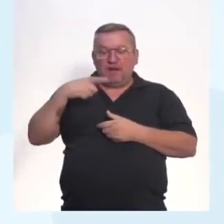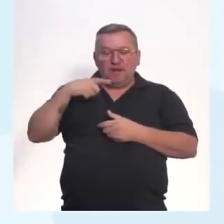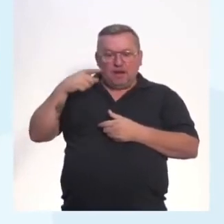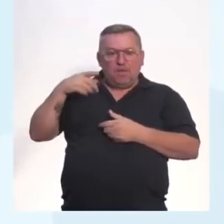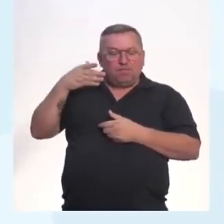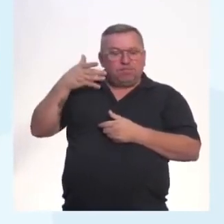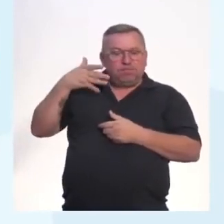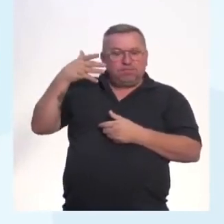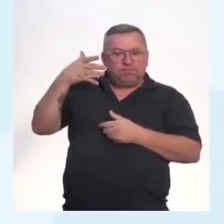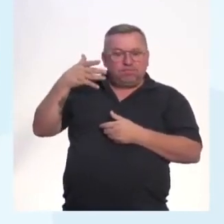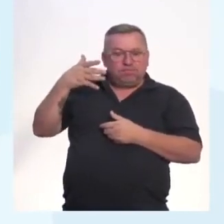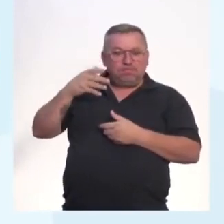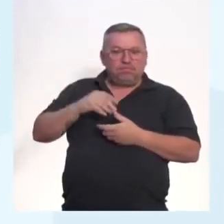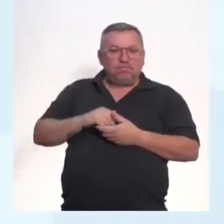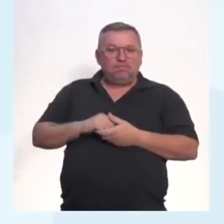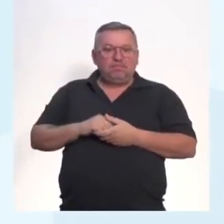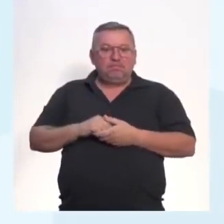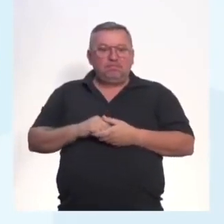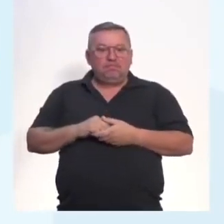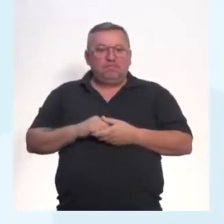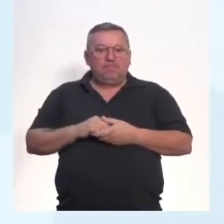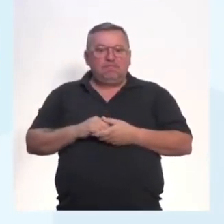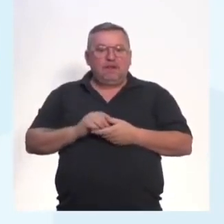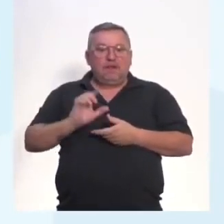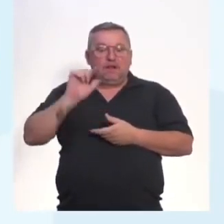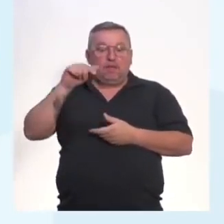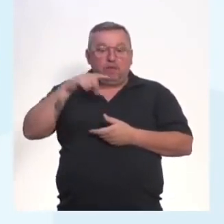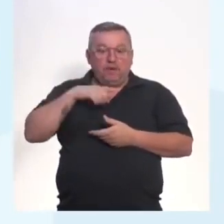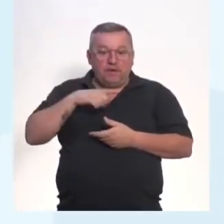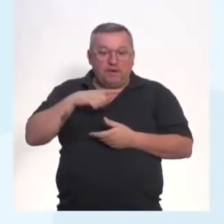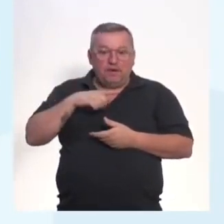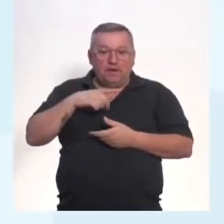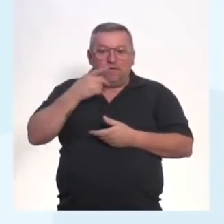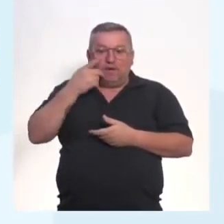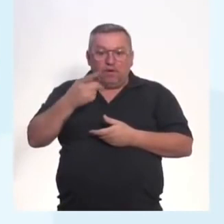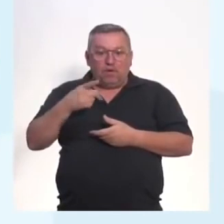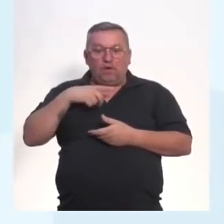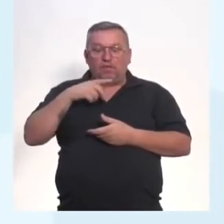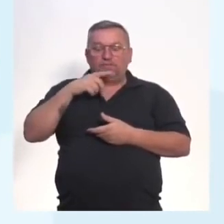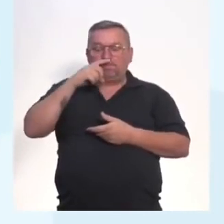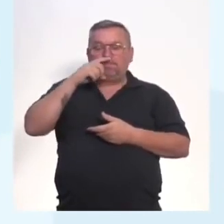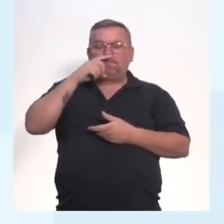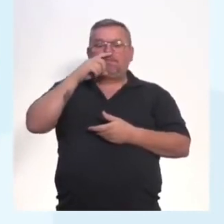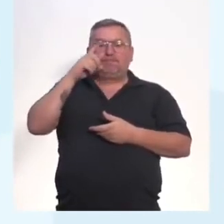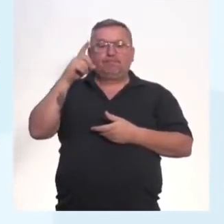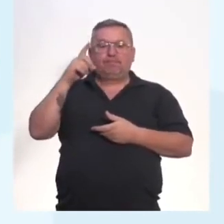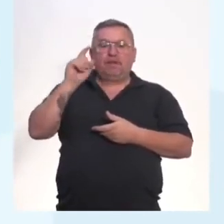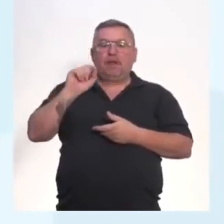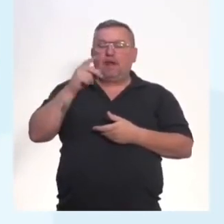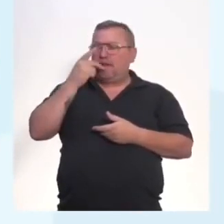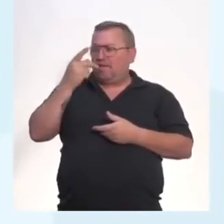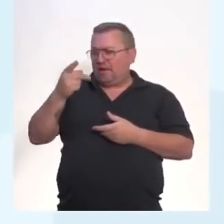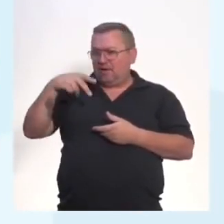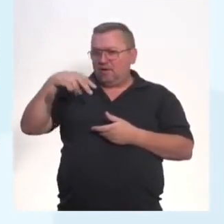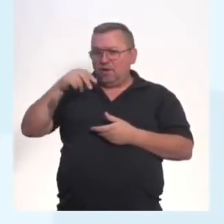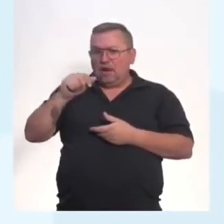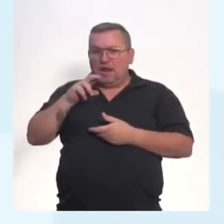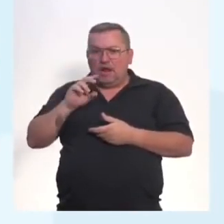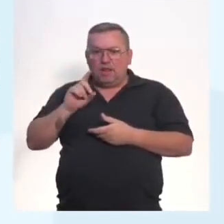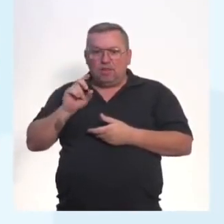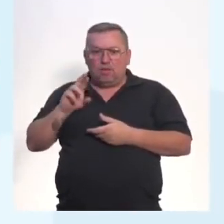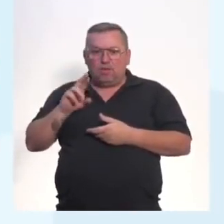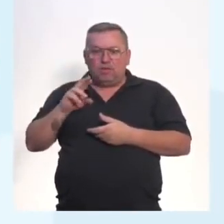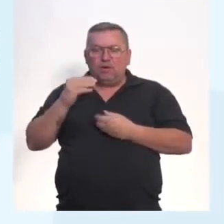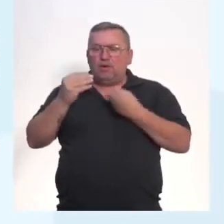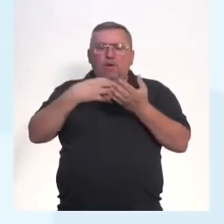discurso aí, mas também não vou falar agora. Uhum. E aí temos, disse ele altivo. Quem está contando isso? O narrador. E que